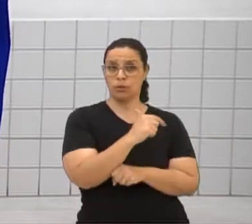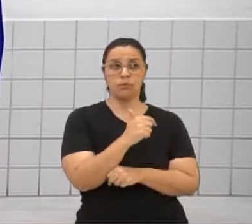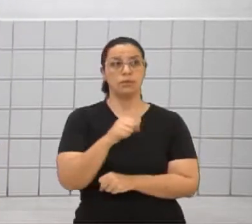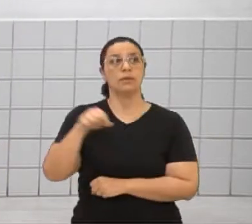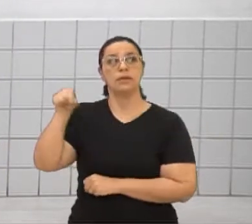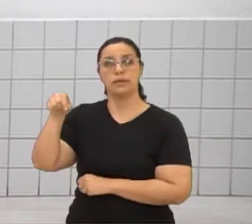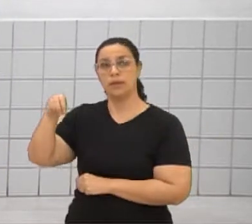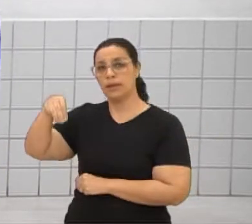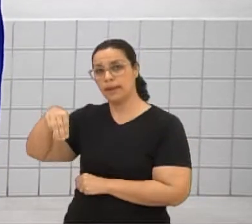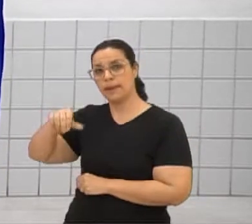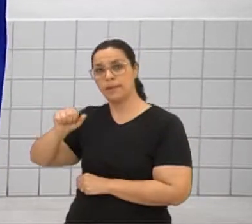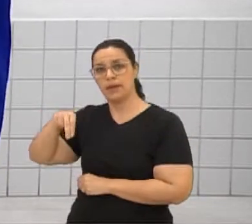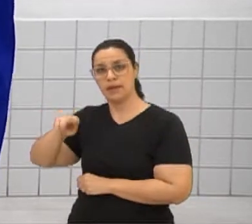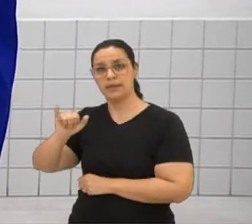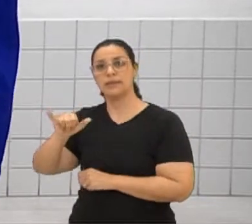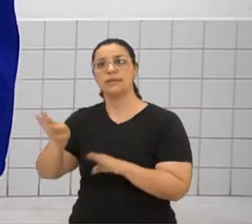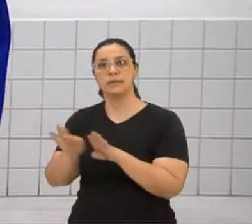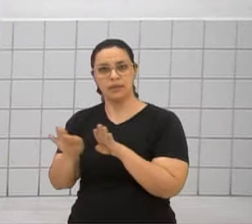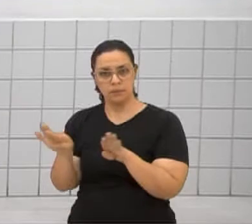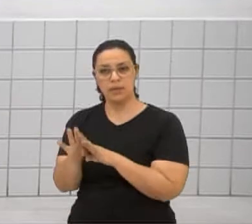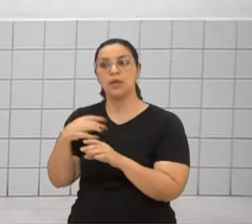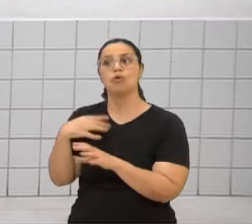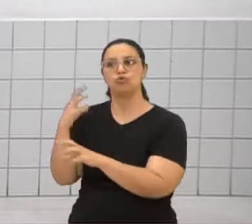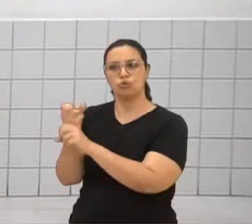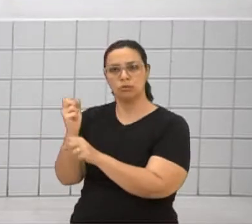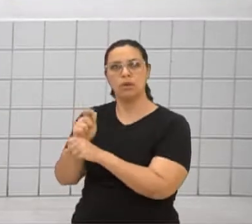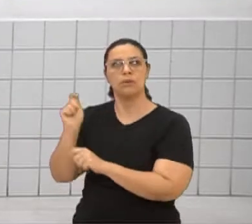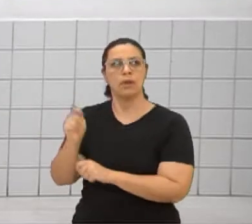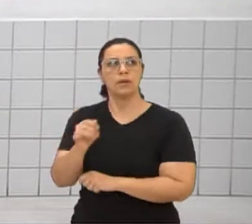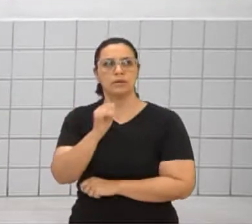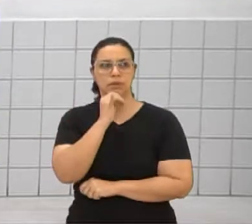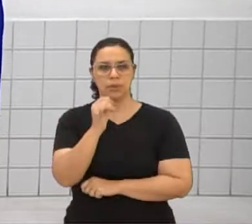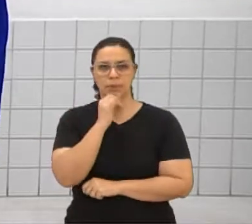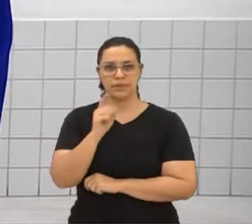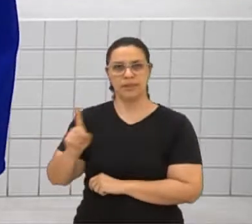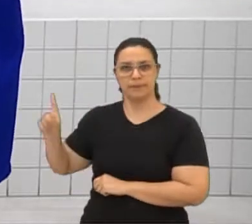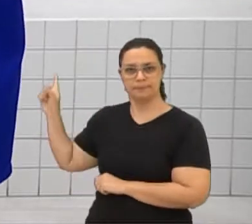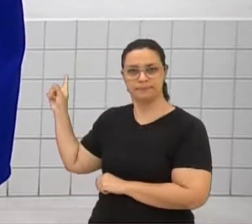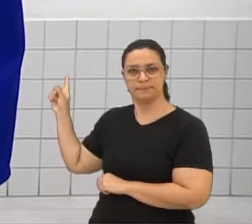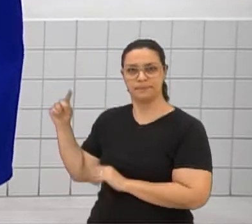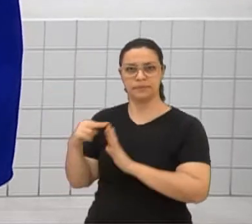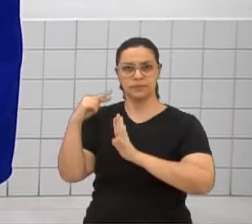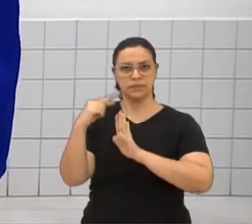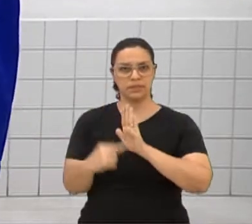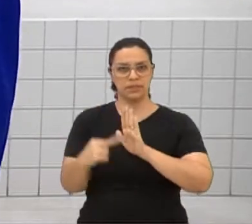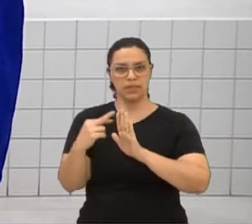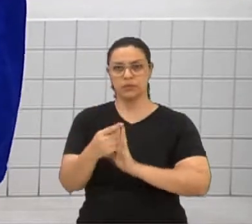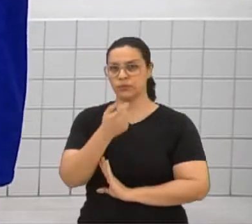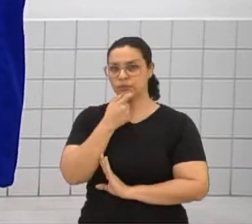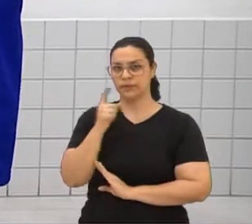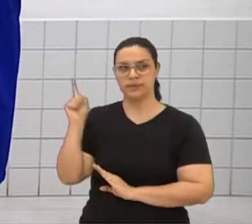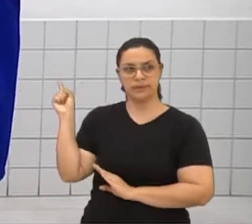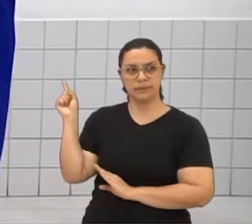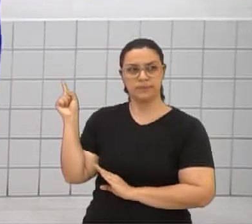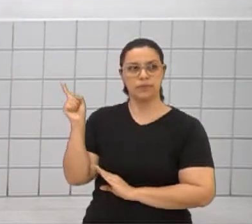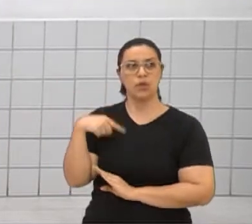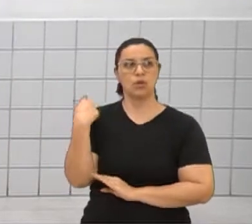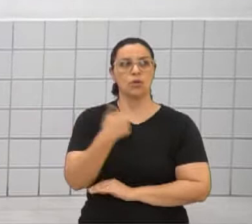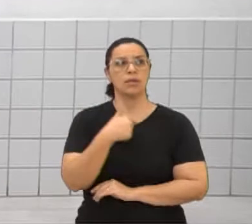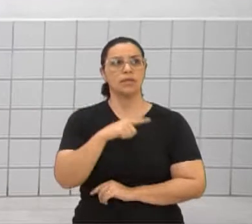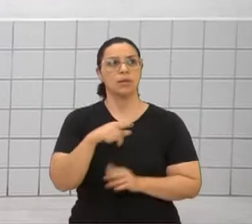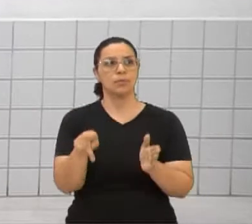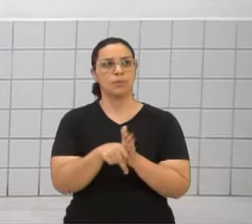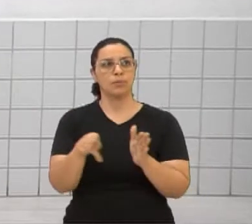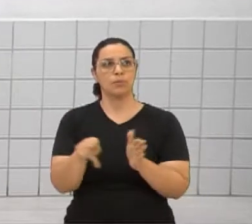Tá ok Ian Campbell Now e daí por exemplo There is no a war in my life nós